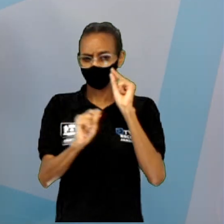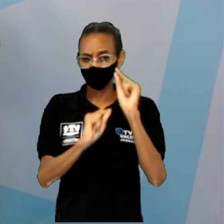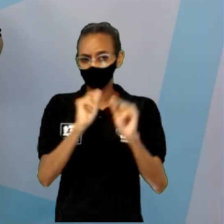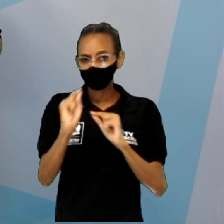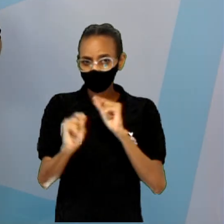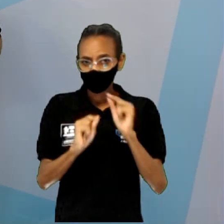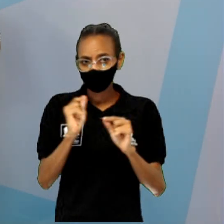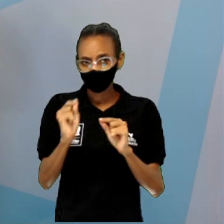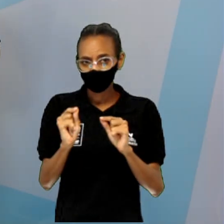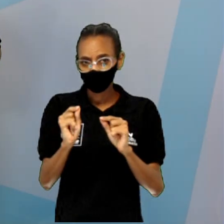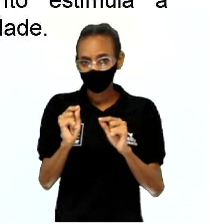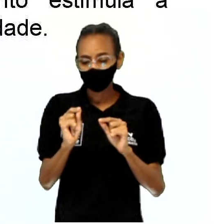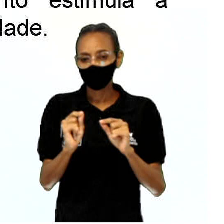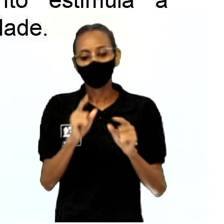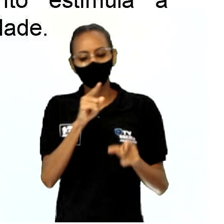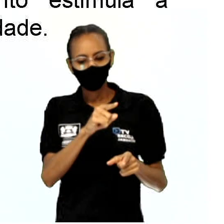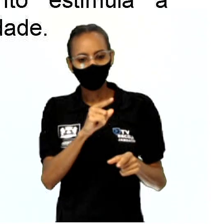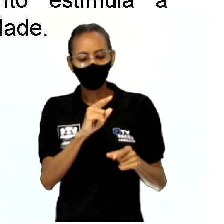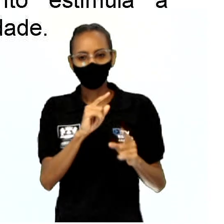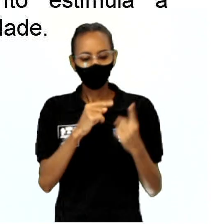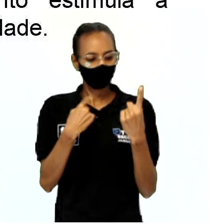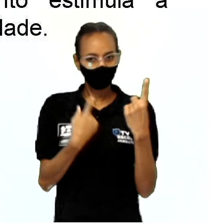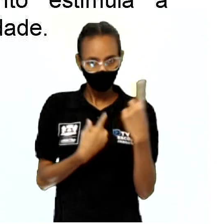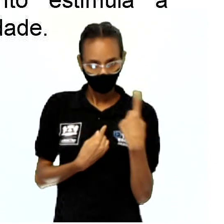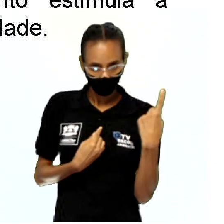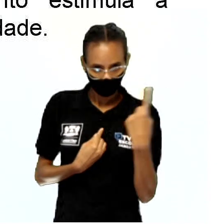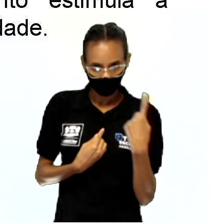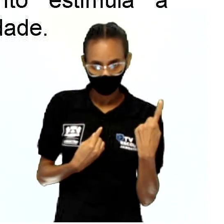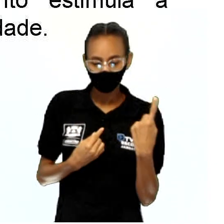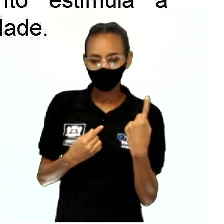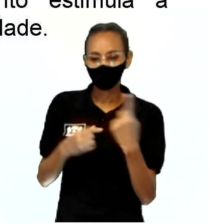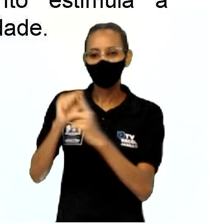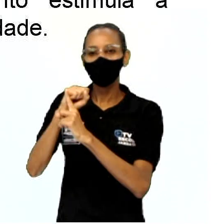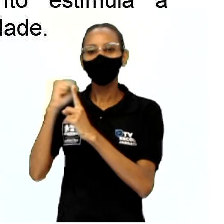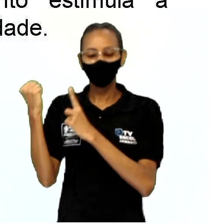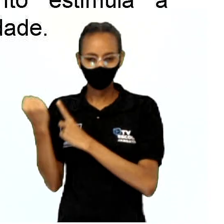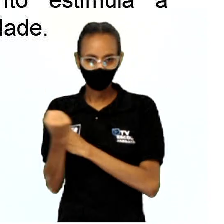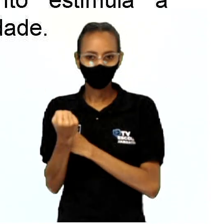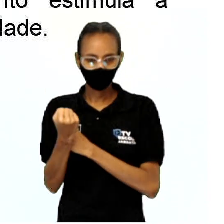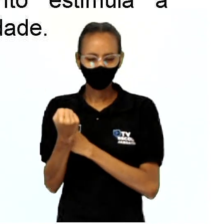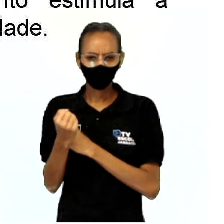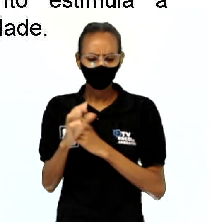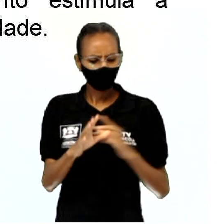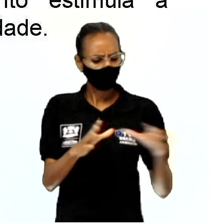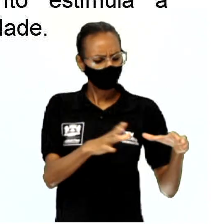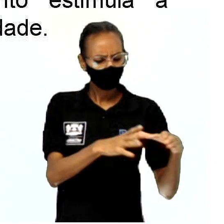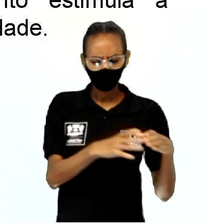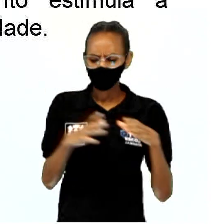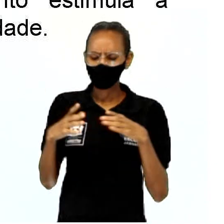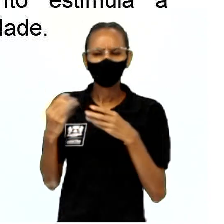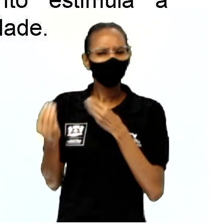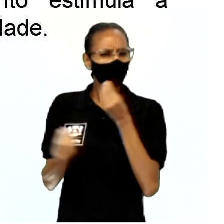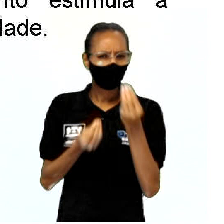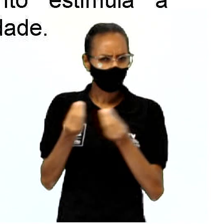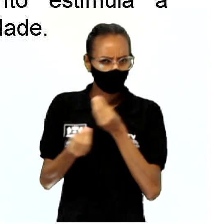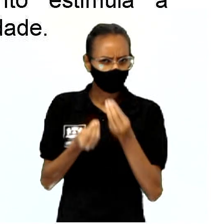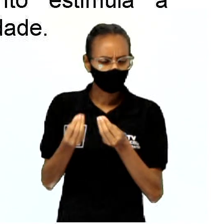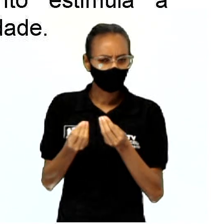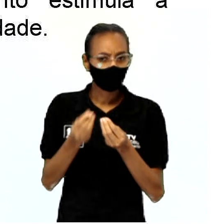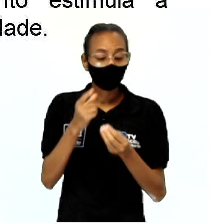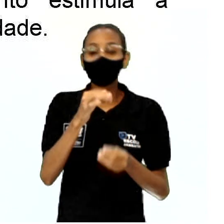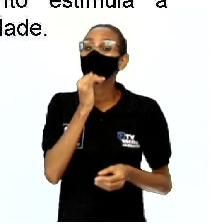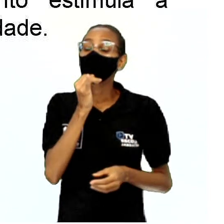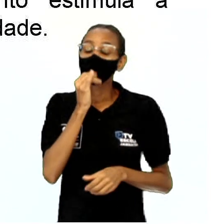físicos para o indivíduo e para a comunidade. Então, nós podemos dizer que, ao praticar